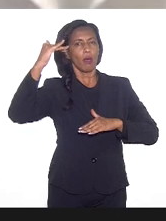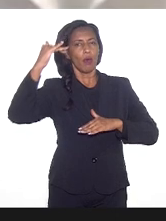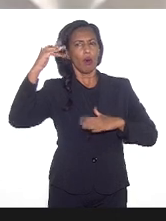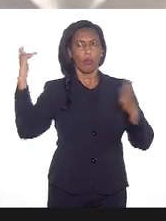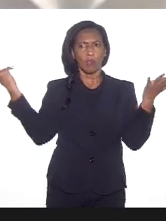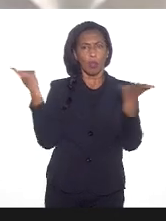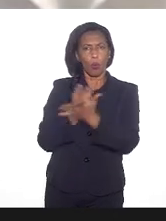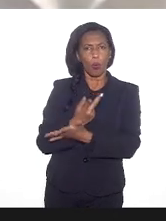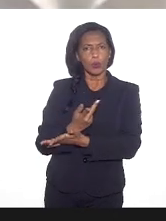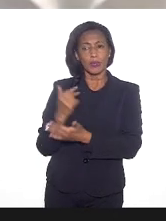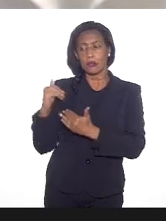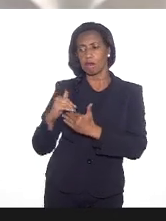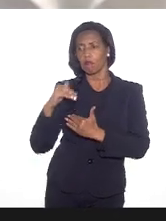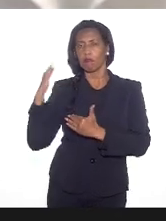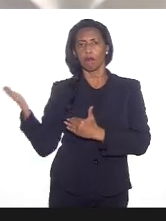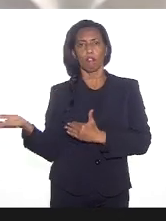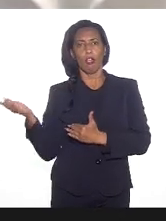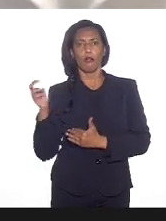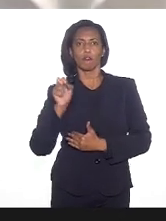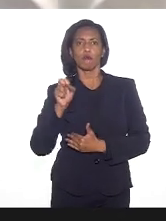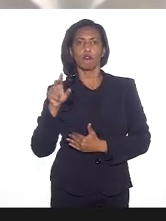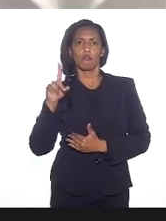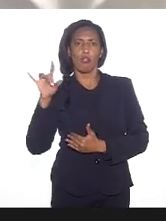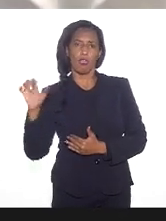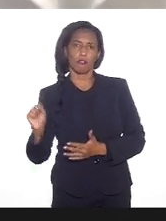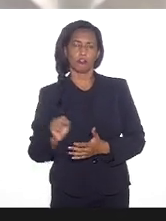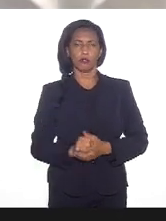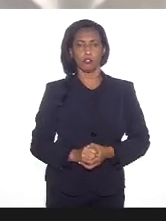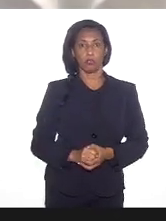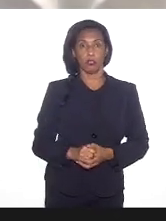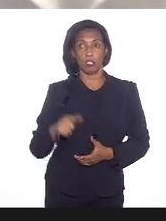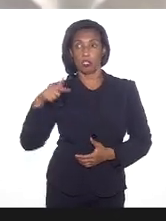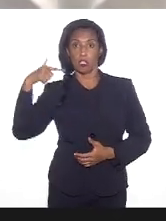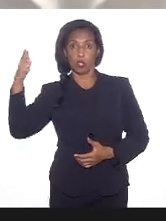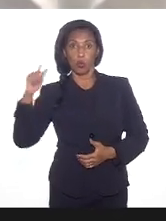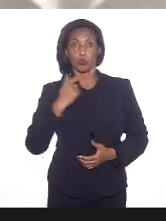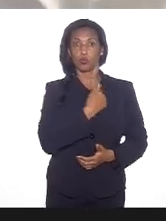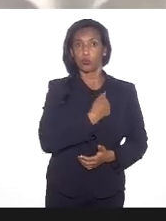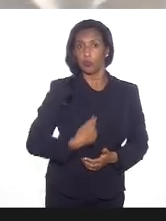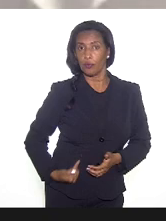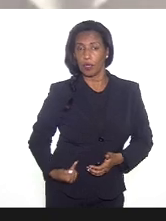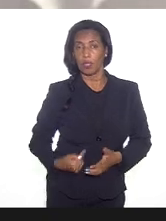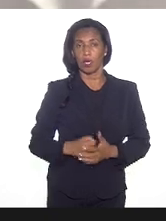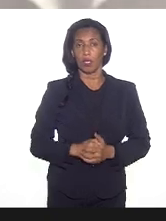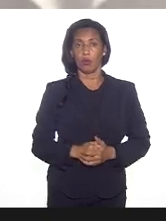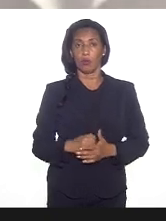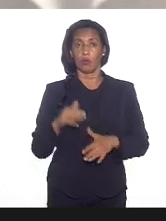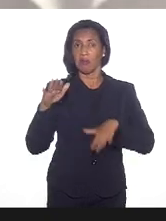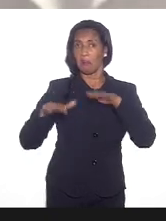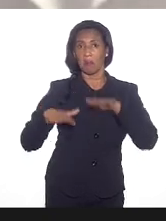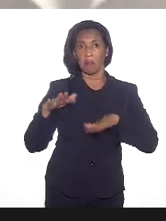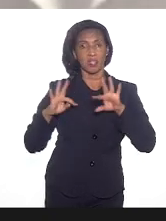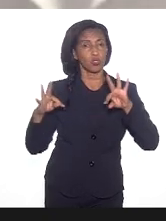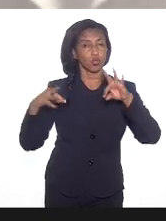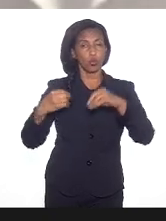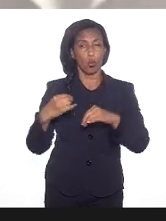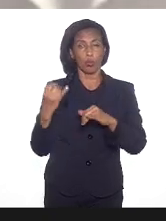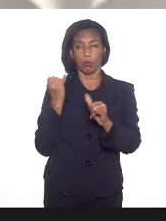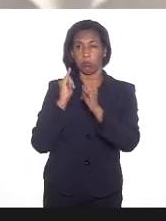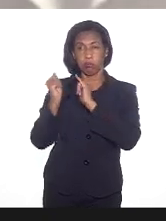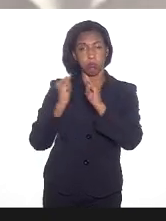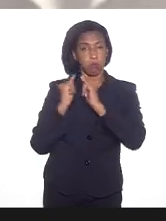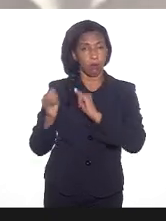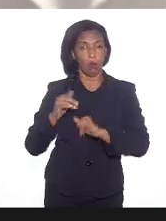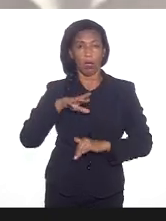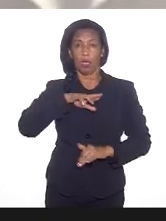momento acontecendo aqui do lado no Sudeste. Em outros governos que, apesar de todas as notícias, não foi